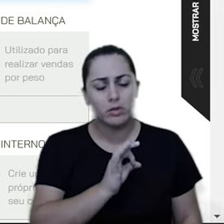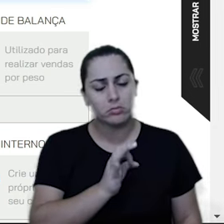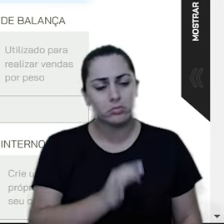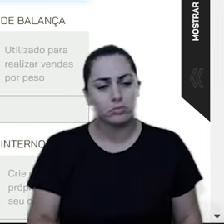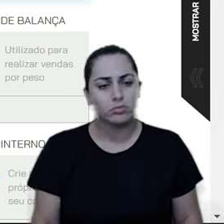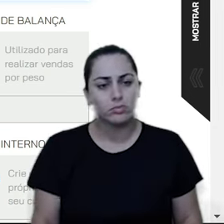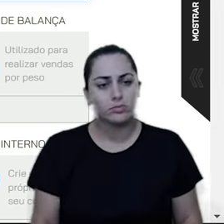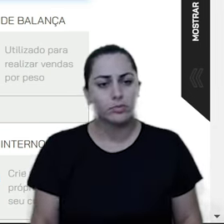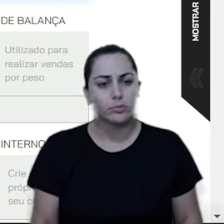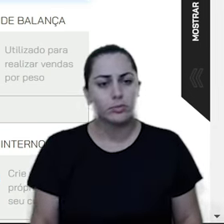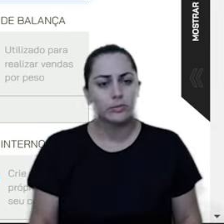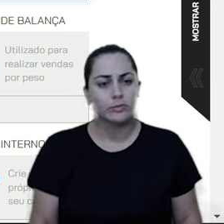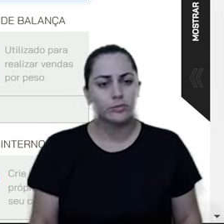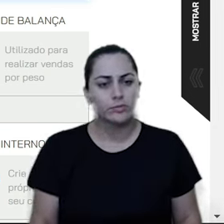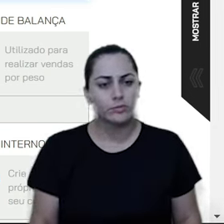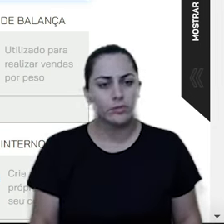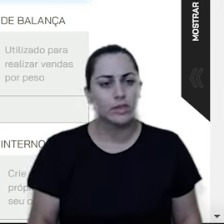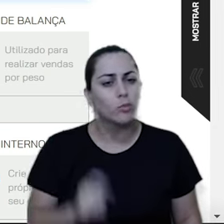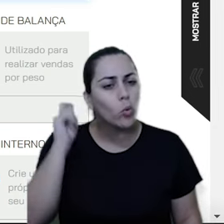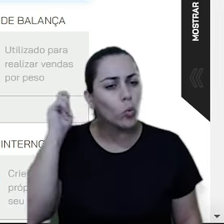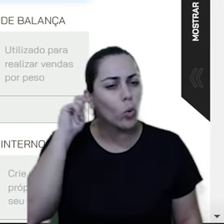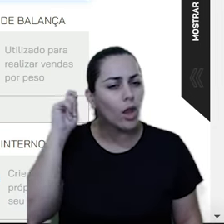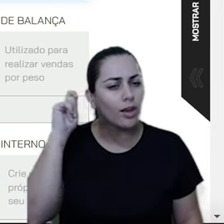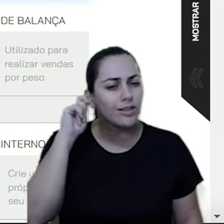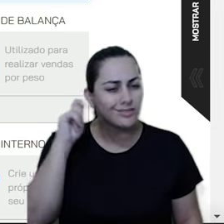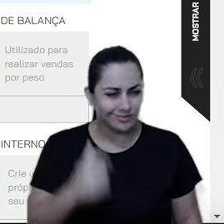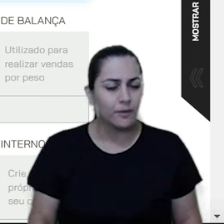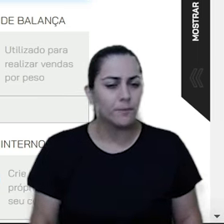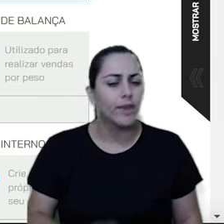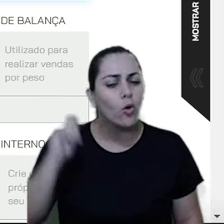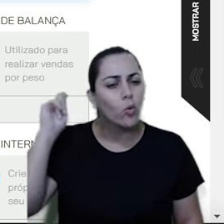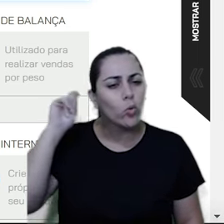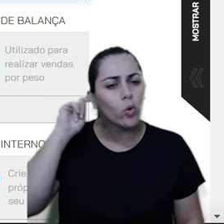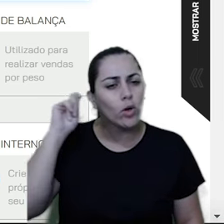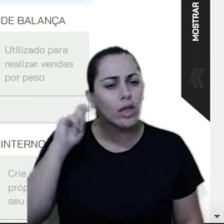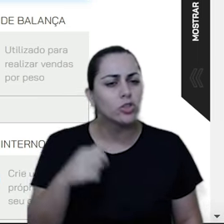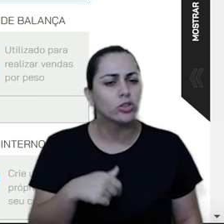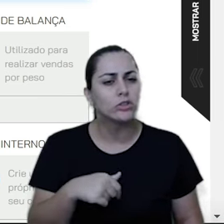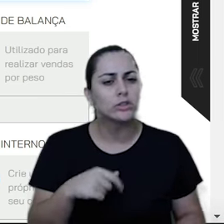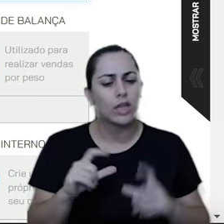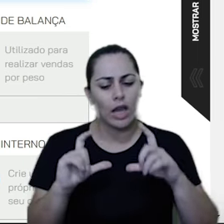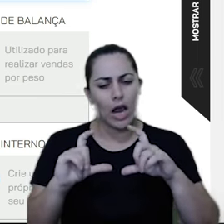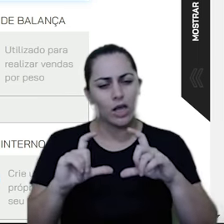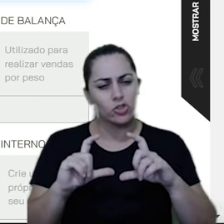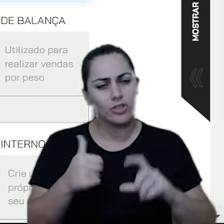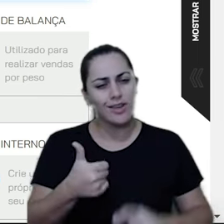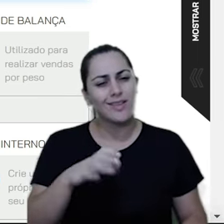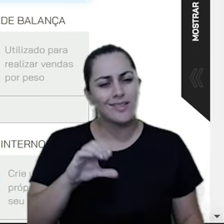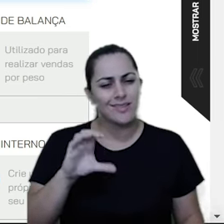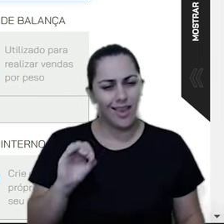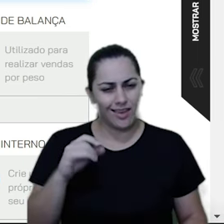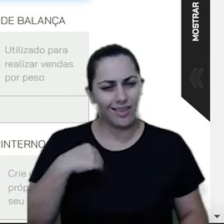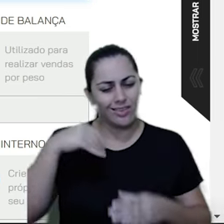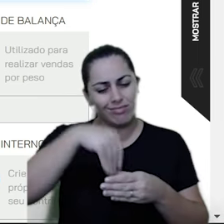isso isso aqui ó cotonet cotonet ah é aquele cotonet de 100 100 unidades uma